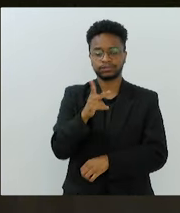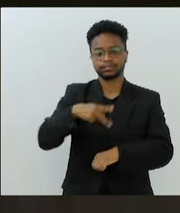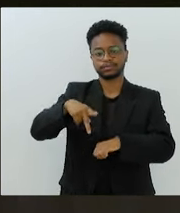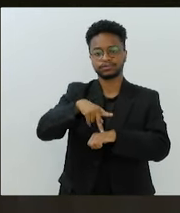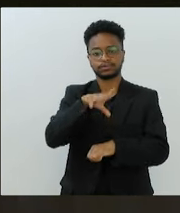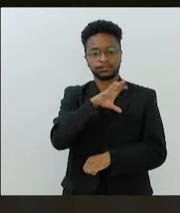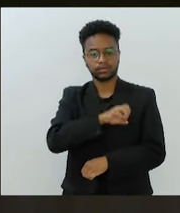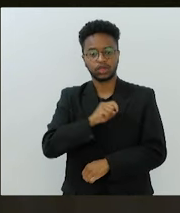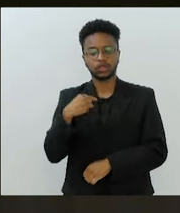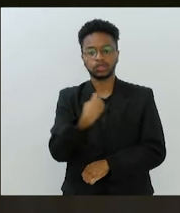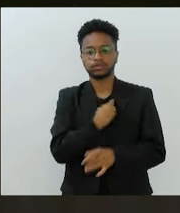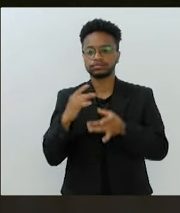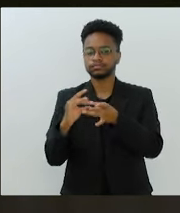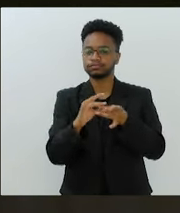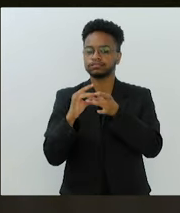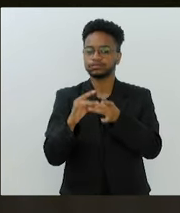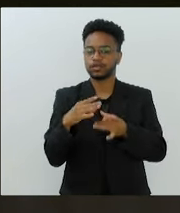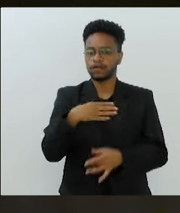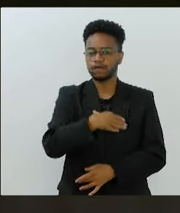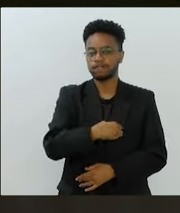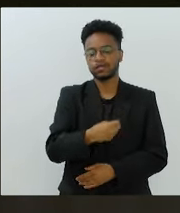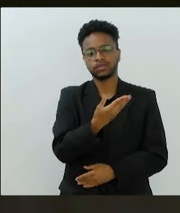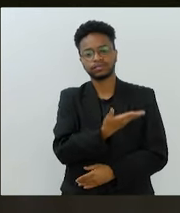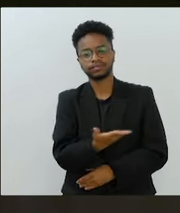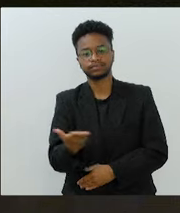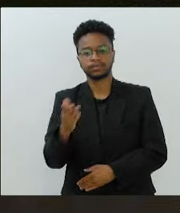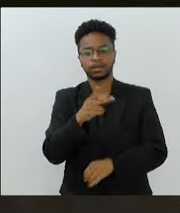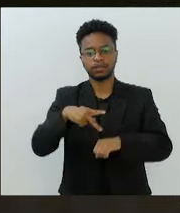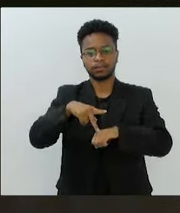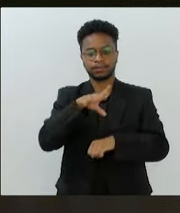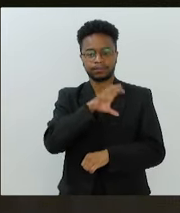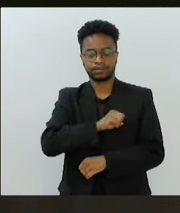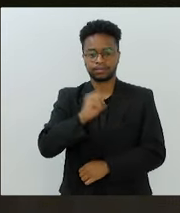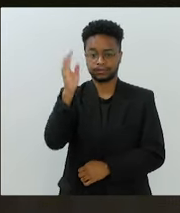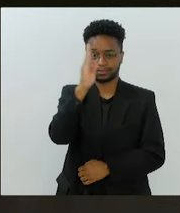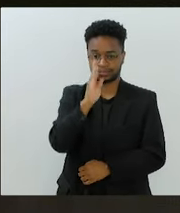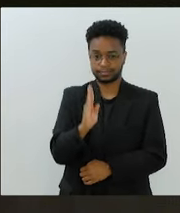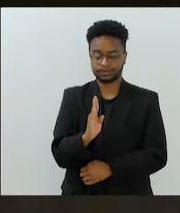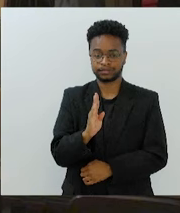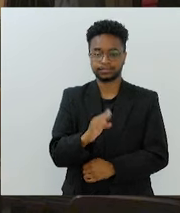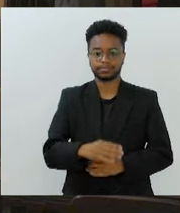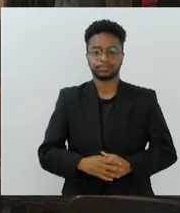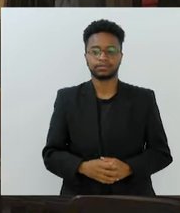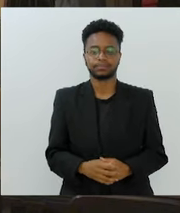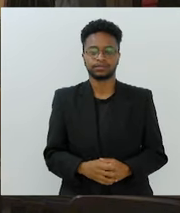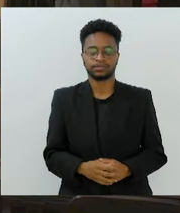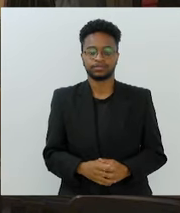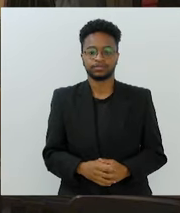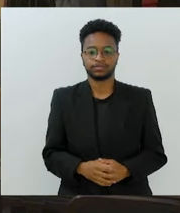Dos filhos desse sol és mãe gentil, pátria amada, Brasil.